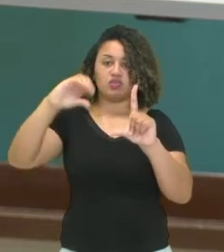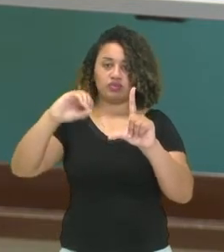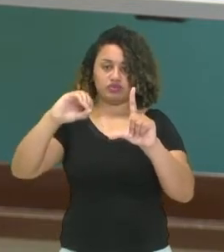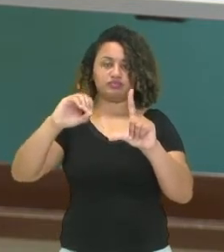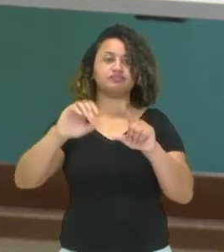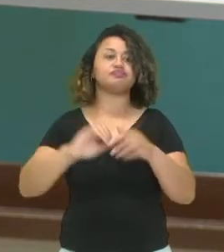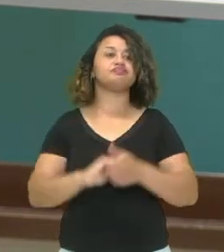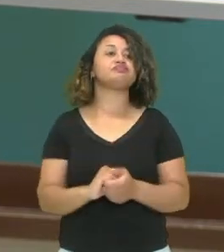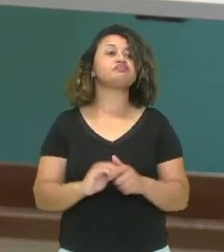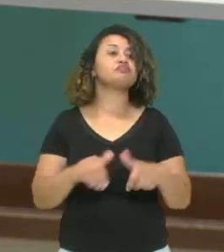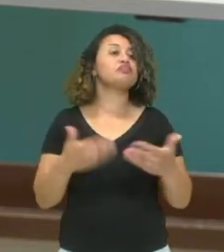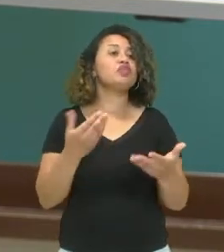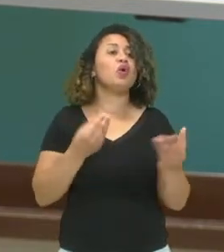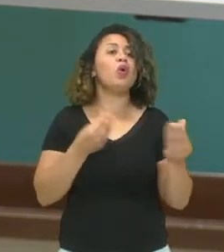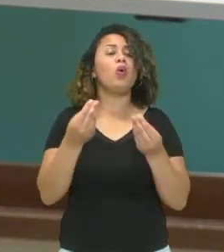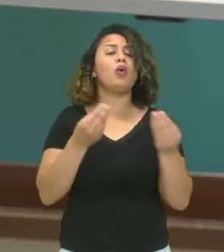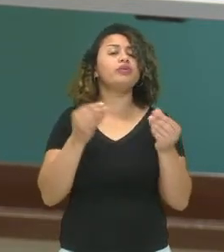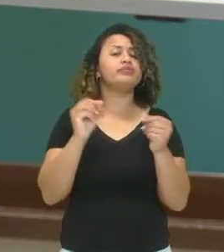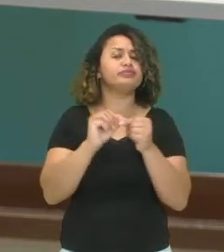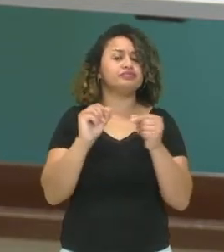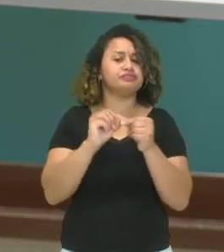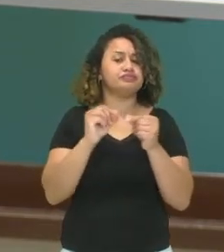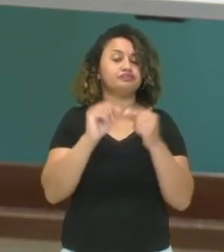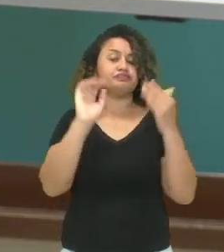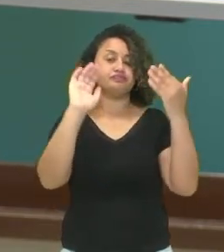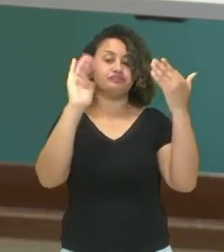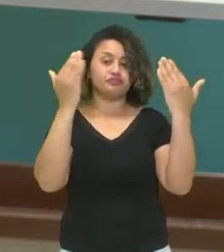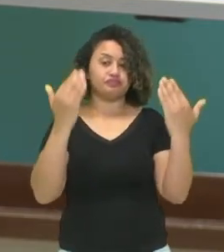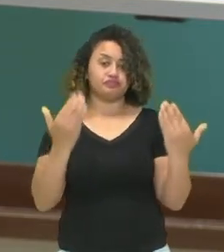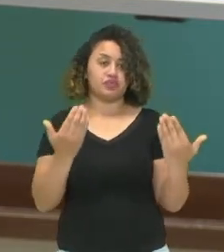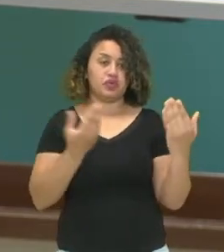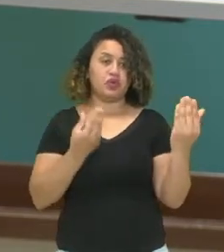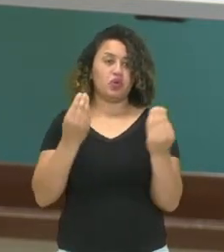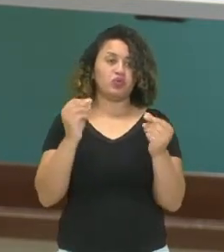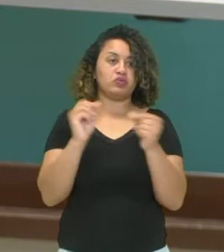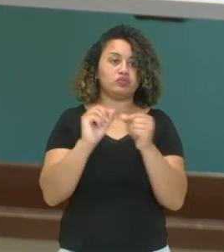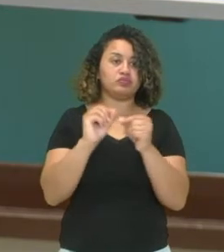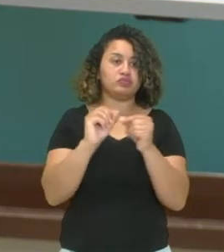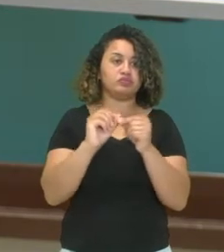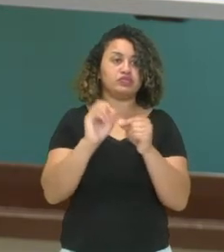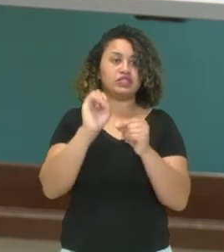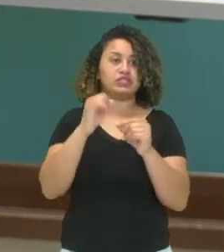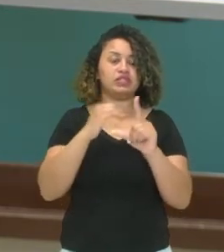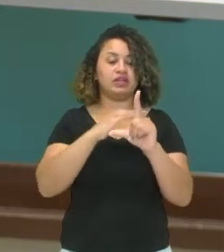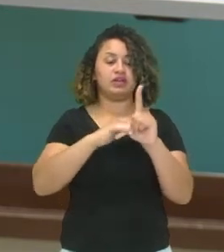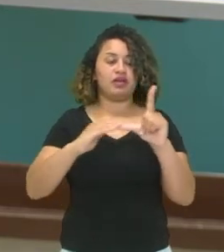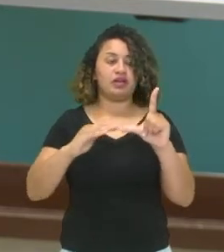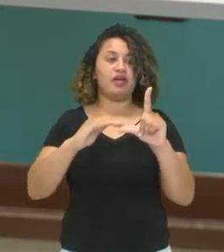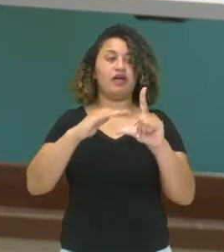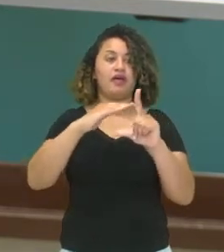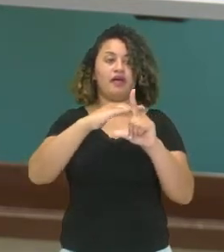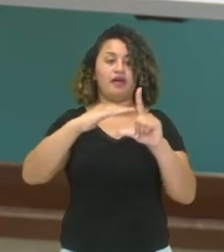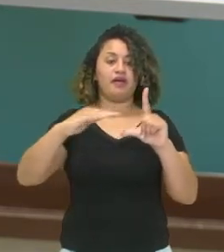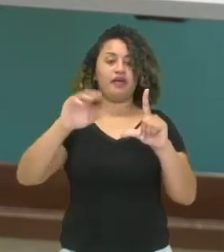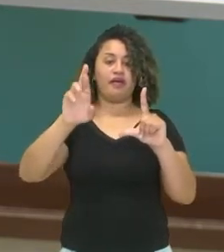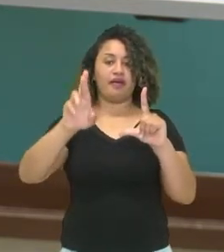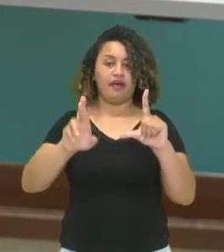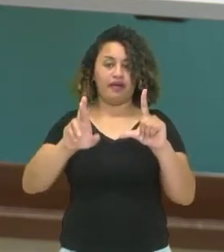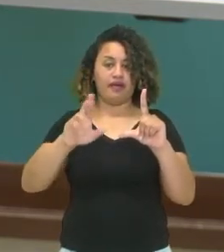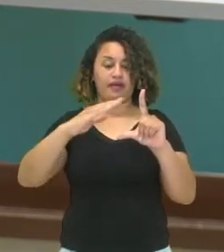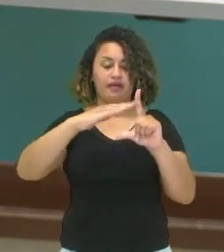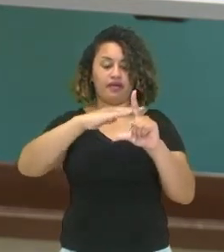lá. Como que a gente vai fazer? Vamos fazer uma análise, né? Então, se a reta R é paralela ao eixo